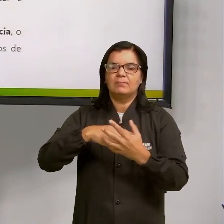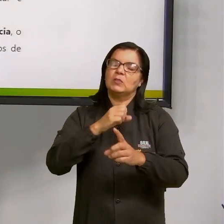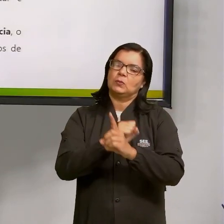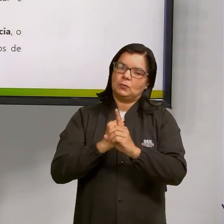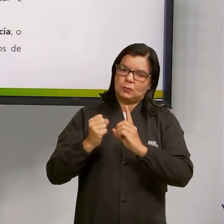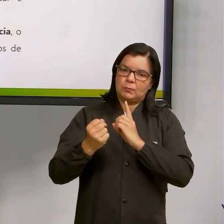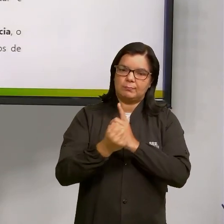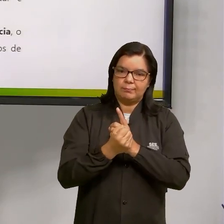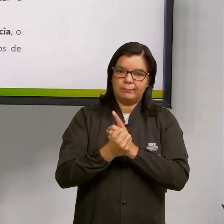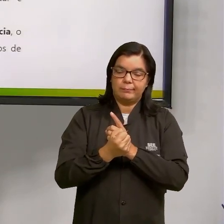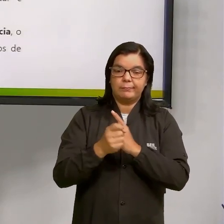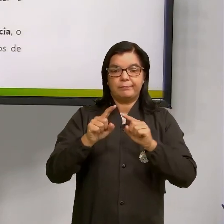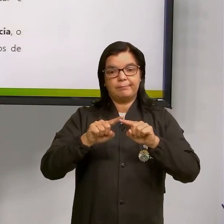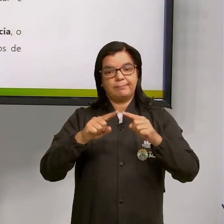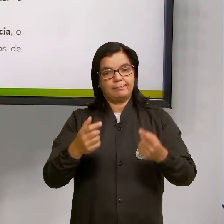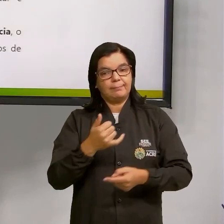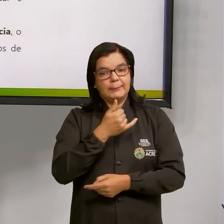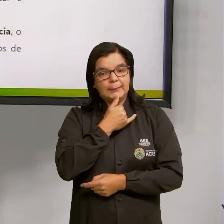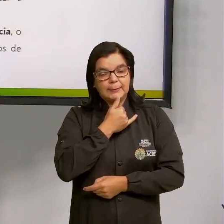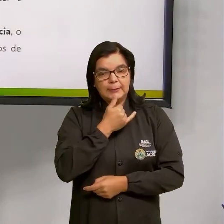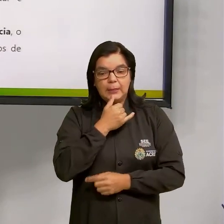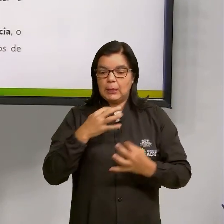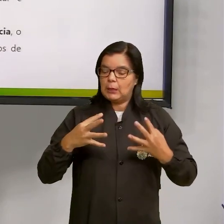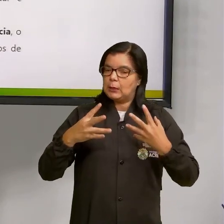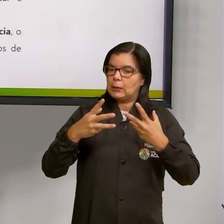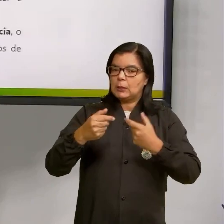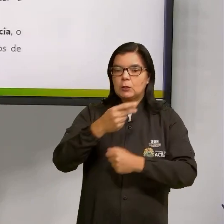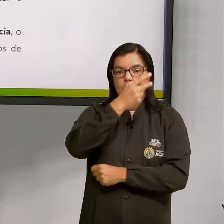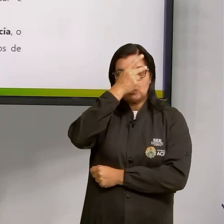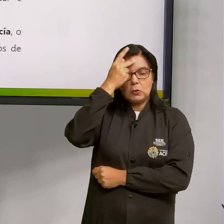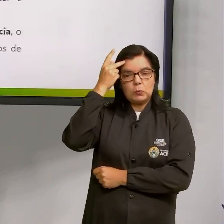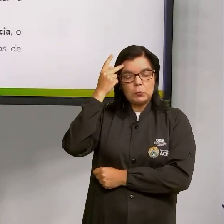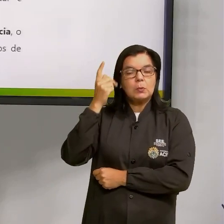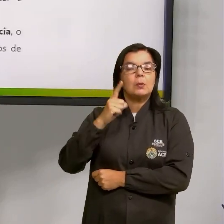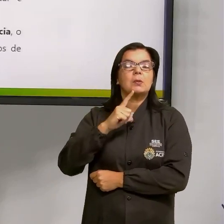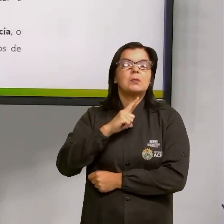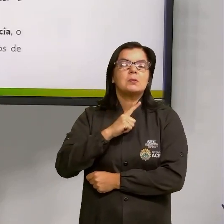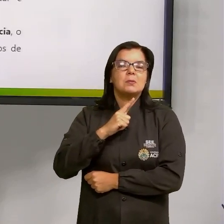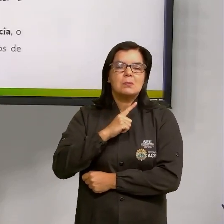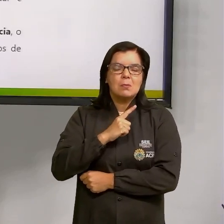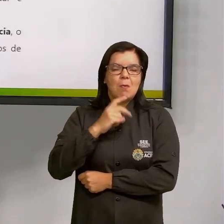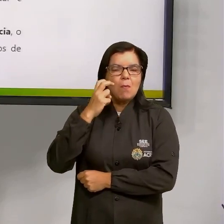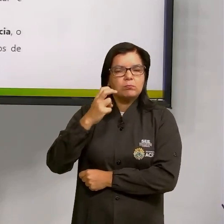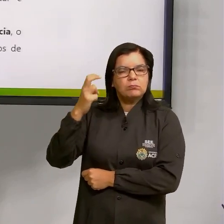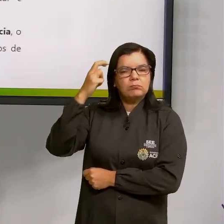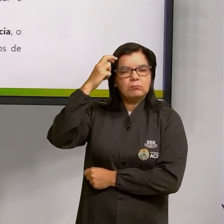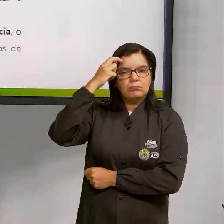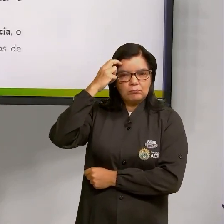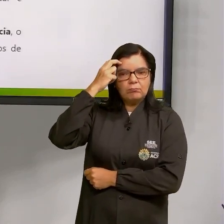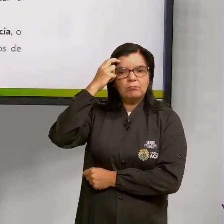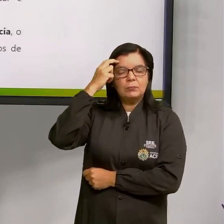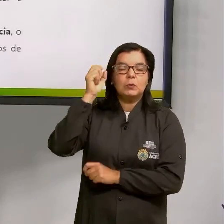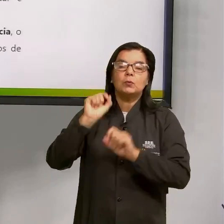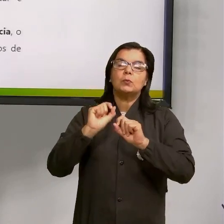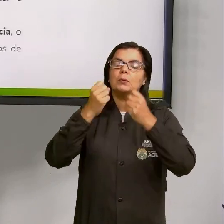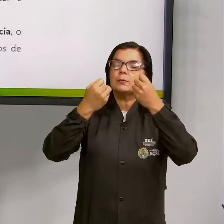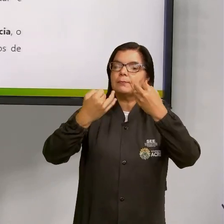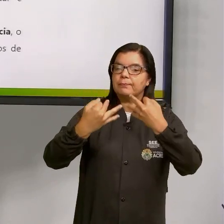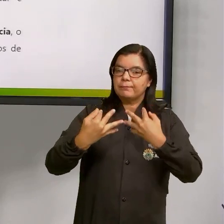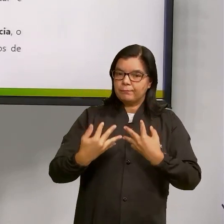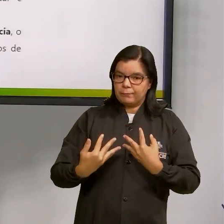social. Infelizmente, nem todas as pessoas elas têm o amadurecimento no que diz